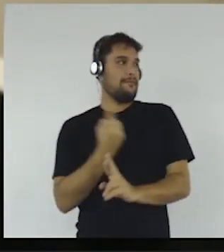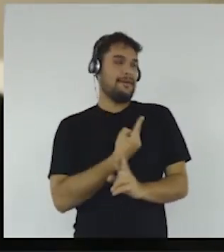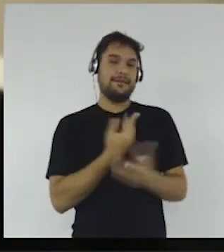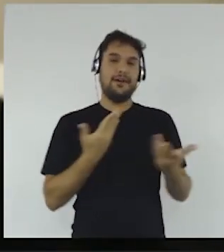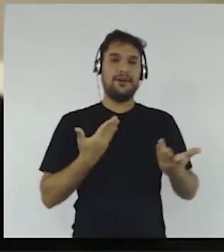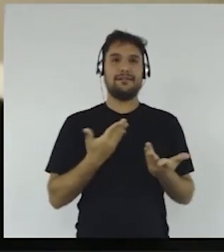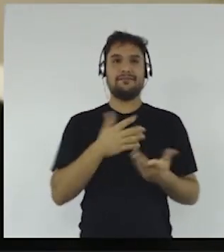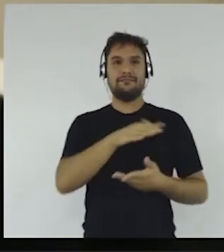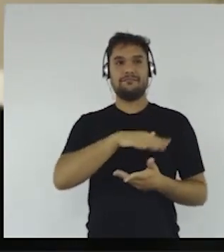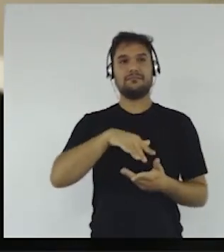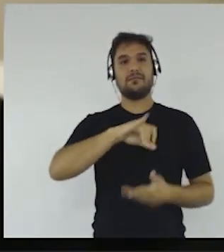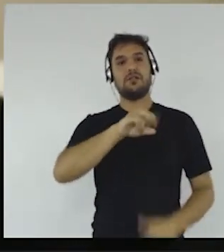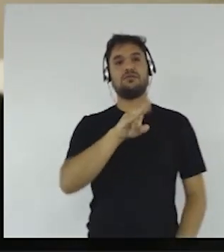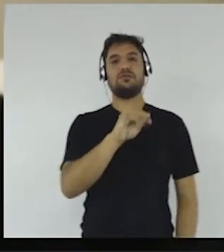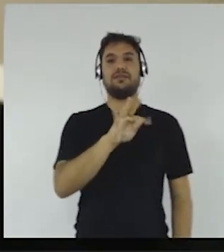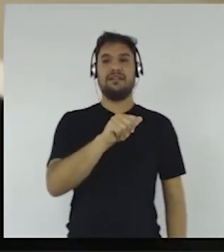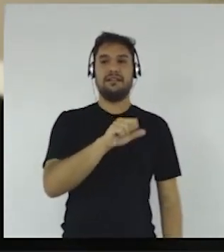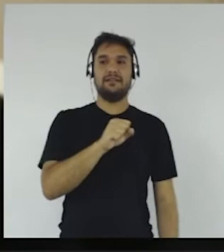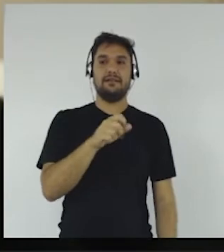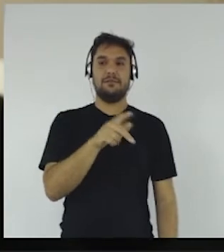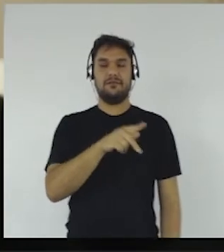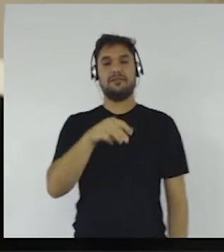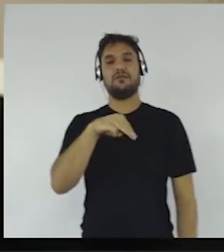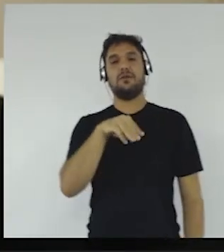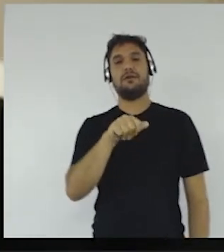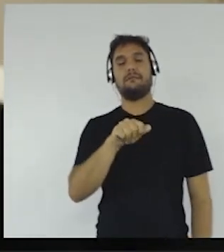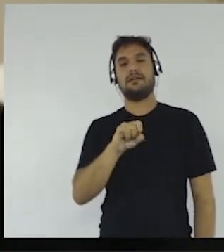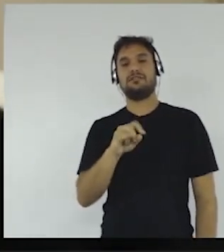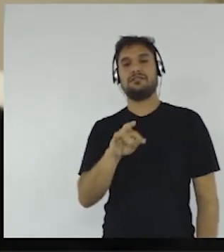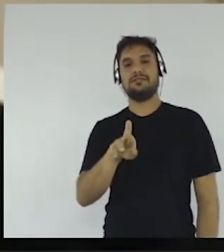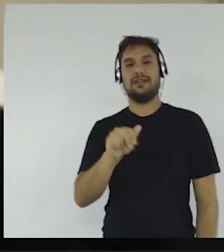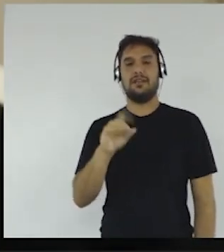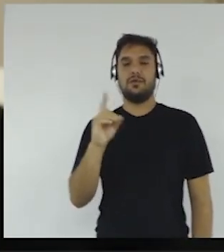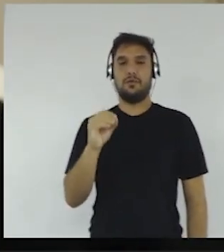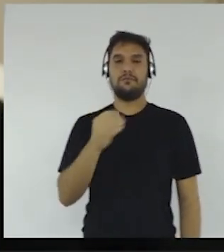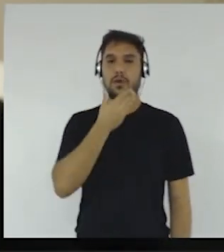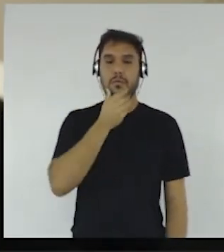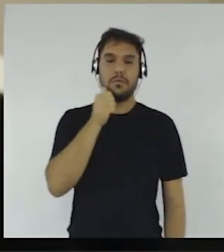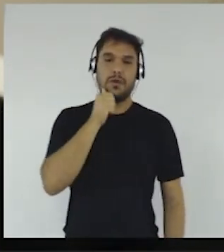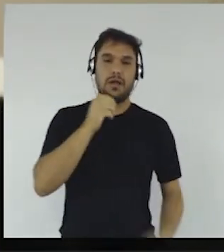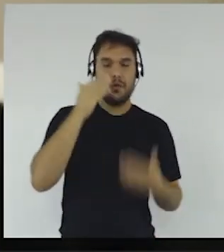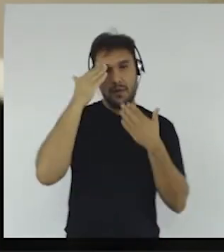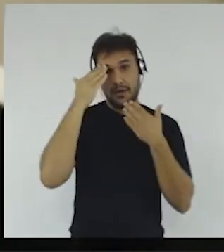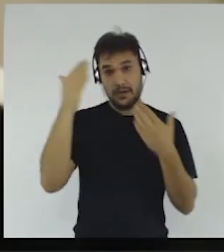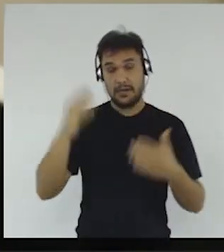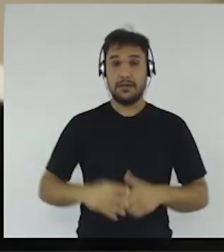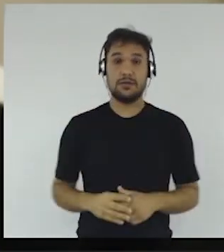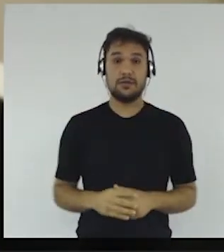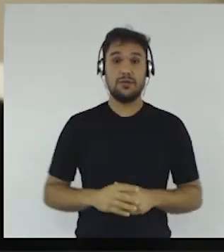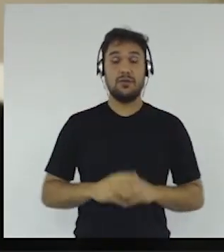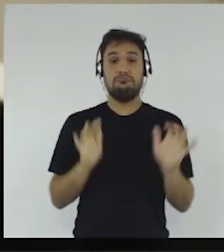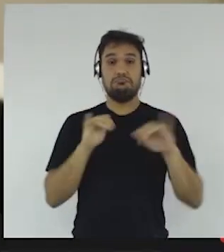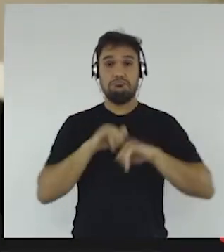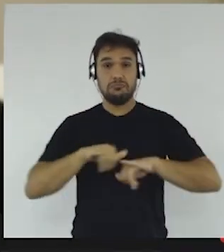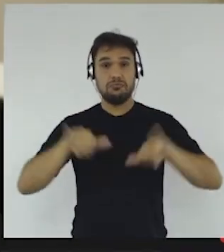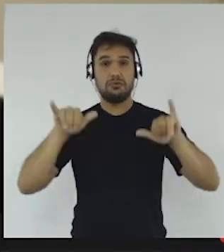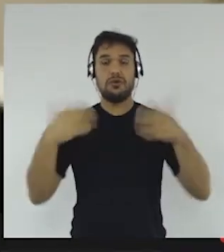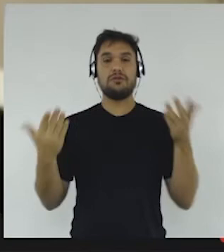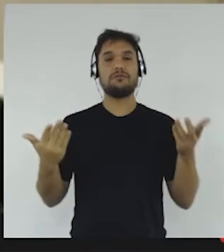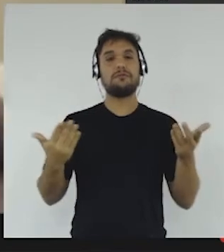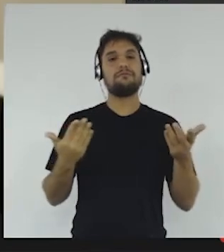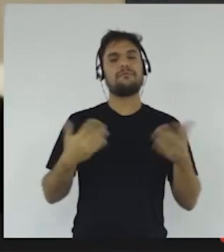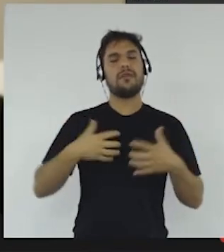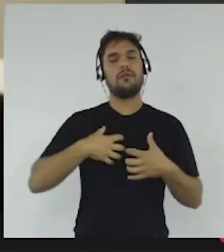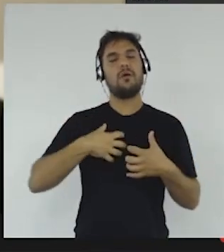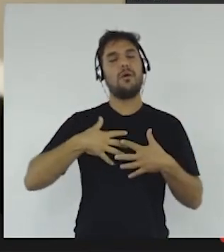de jurista, professor e magistrado. Senhoras e senhores, eu agradeço e digo a todos que